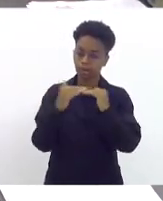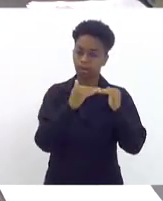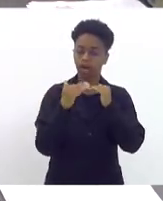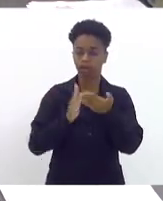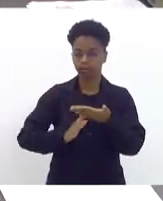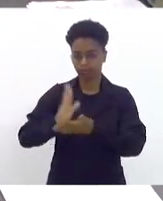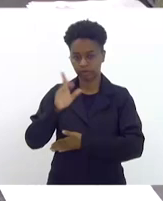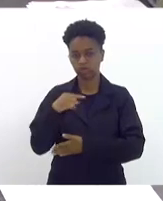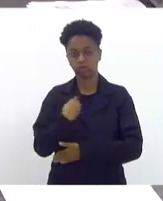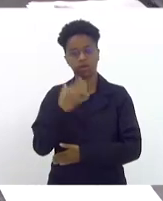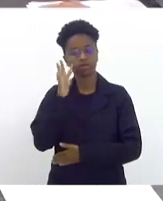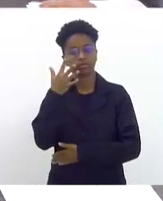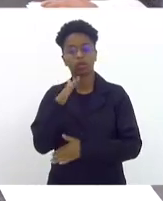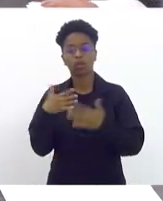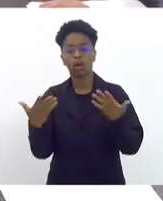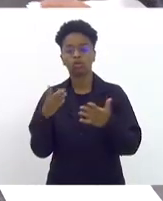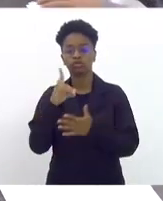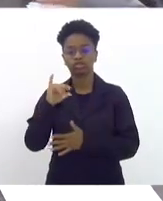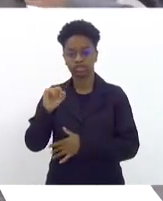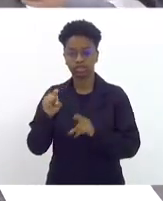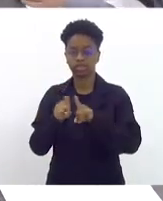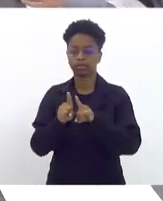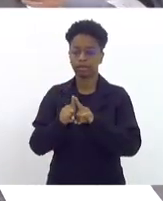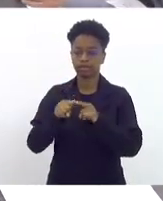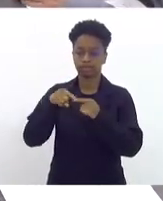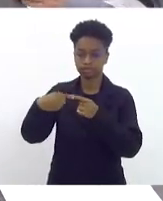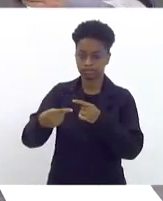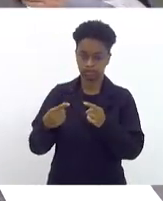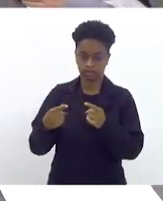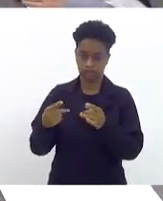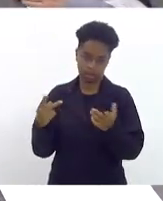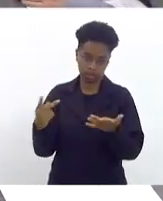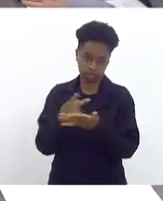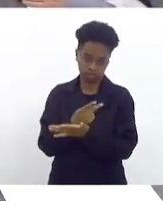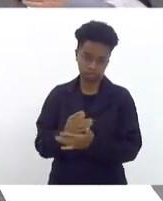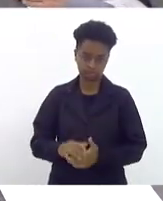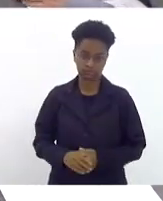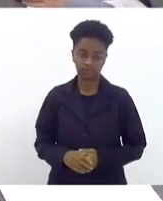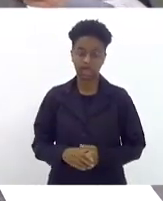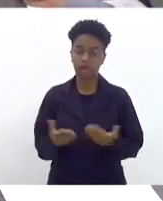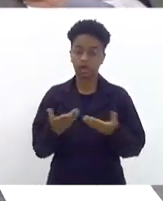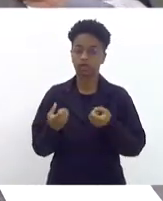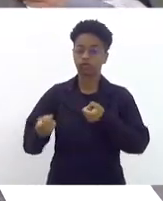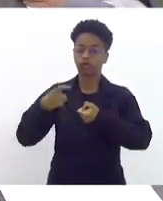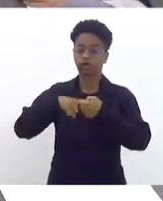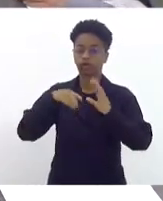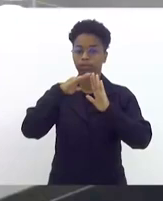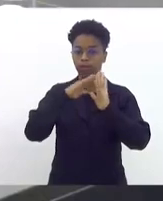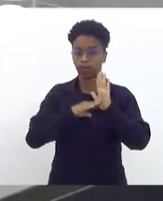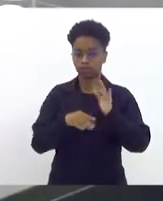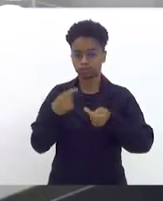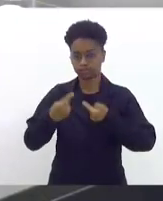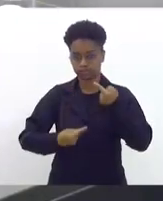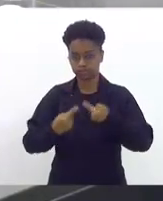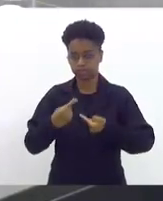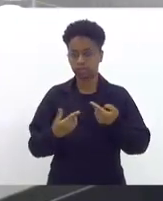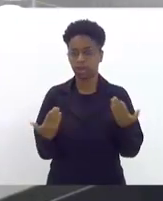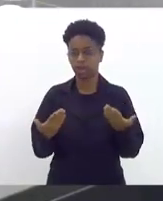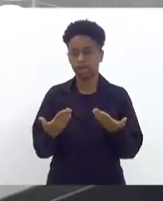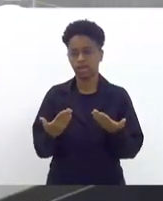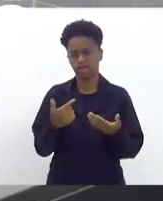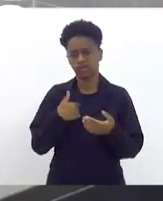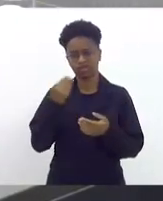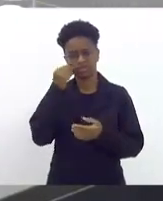definir a data realizar Obrigado Deputado Victor Júnior voltemos a pauta passo agora ao item ainda